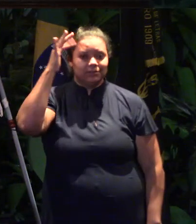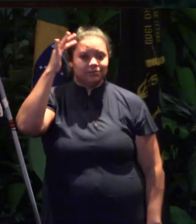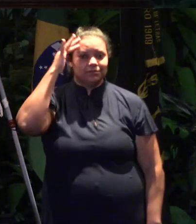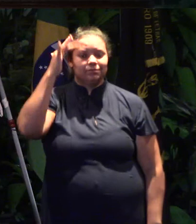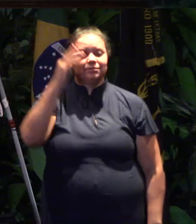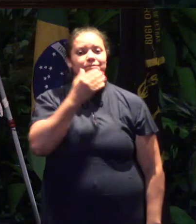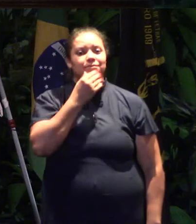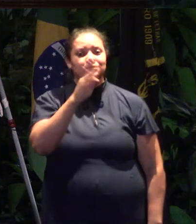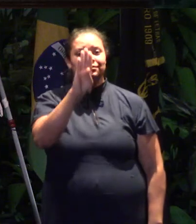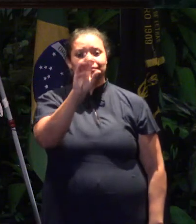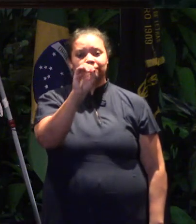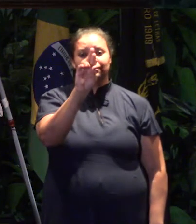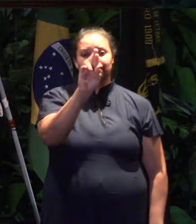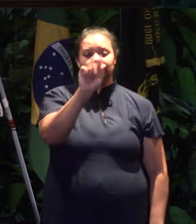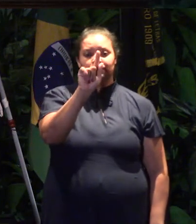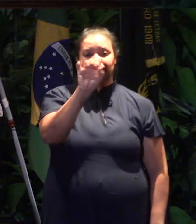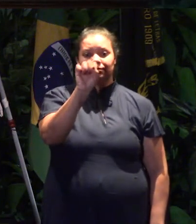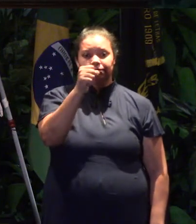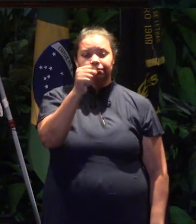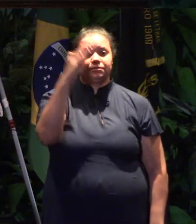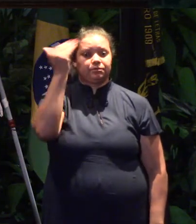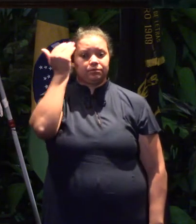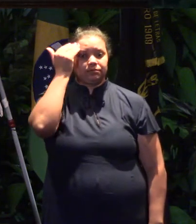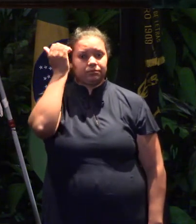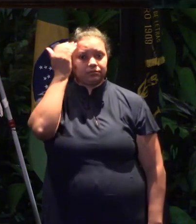que Borges é famoso